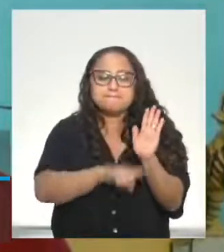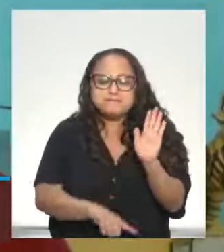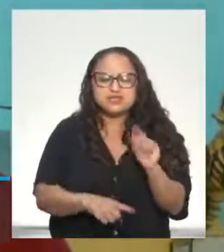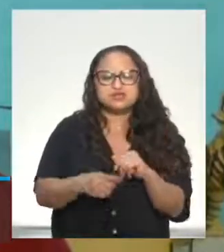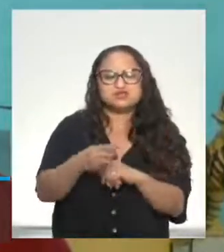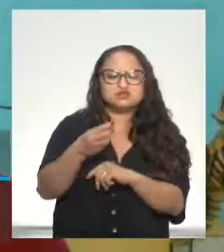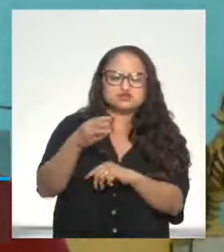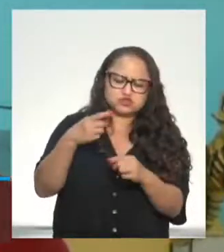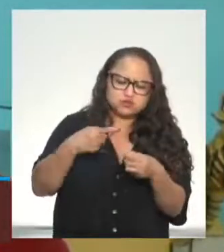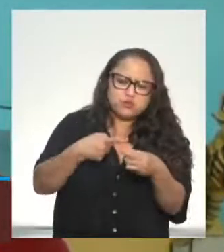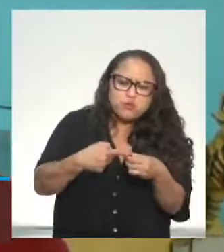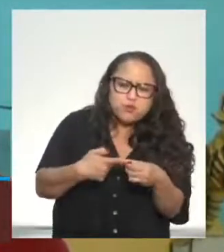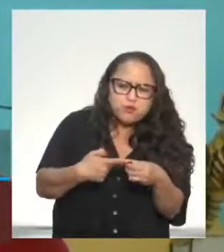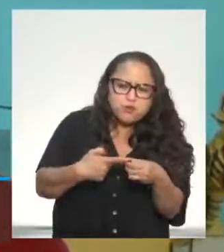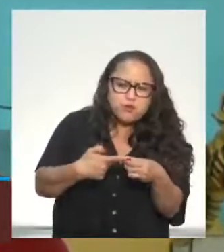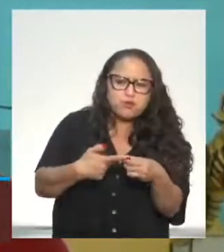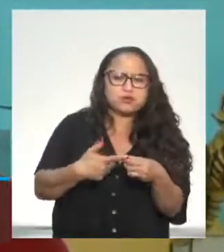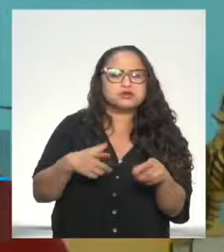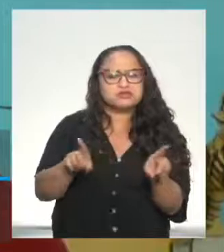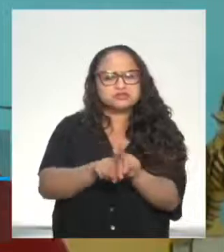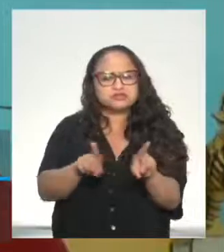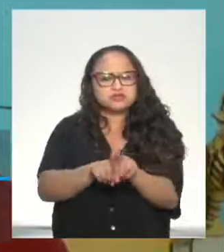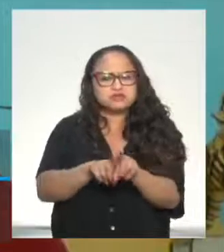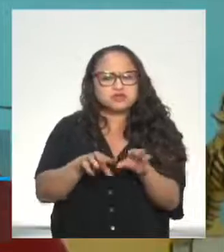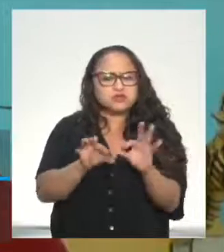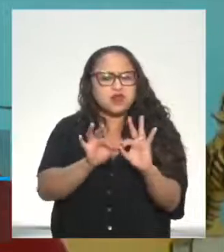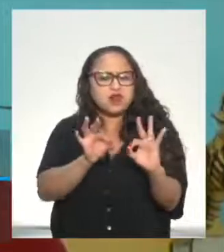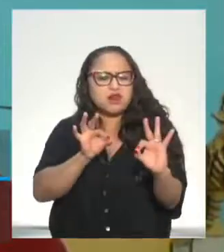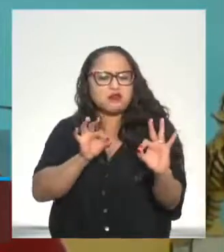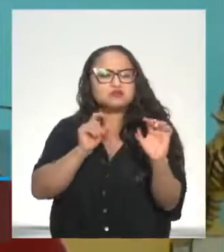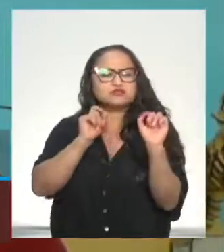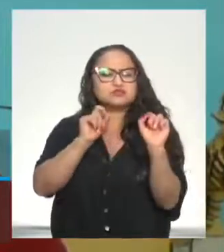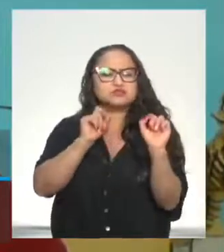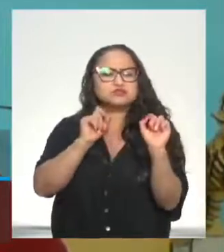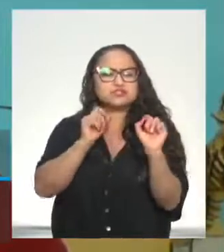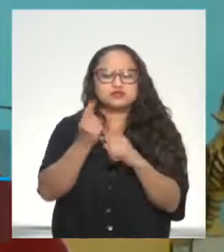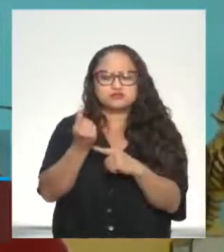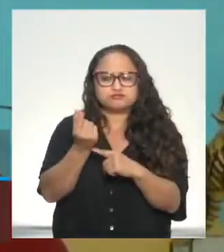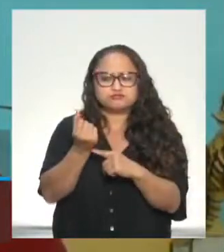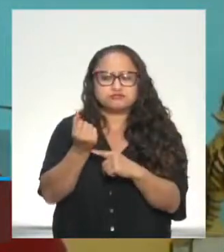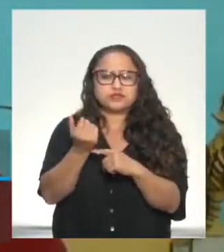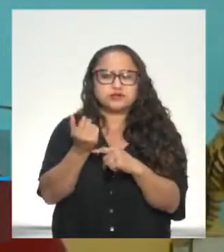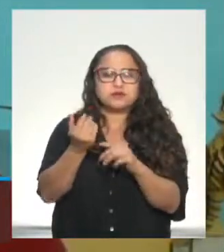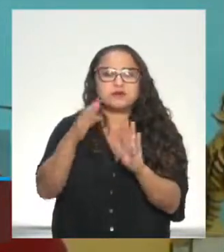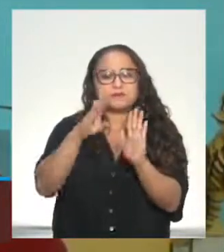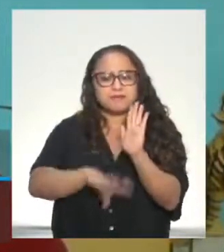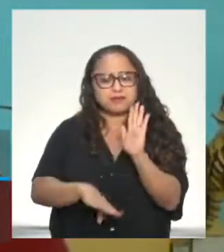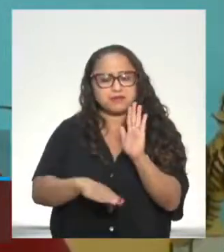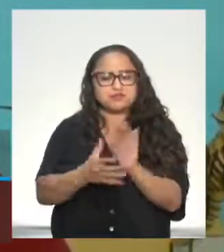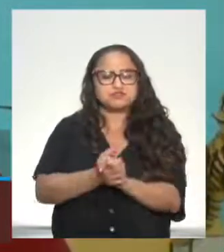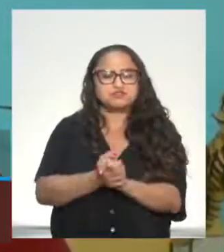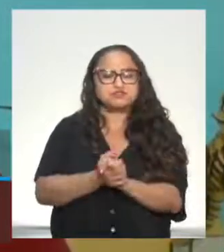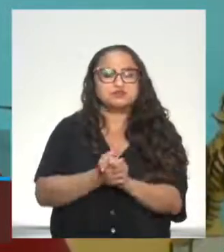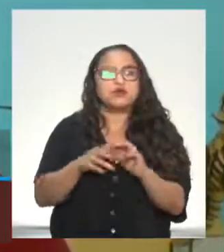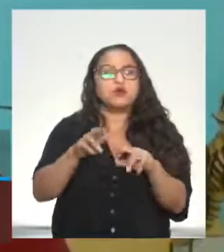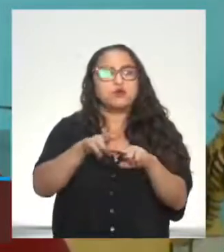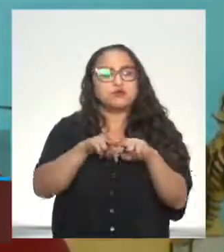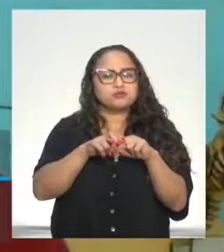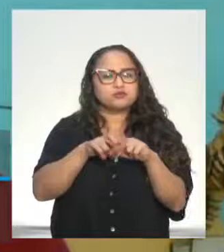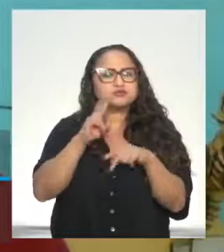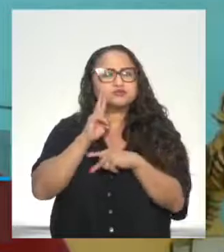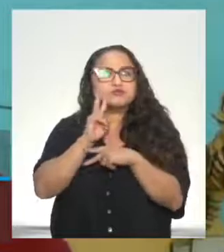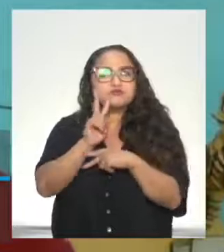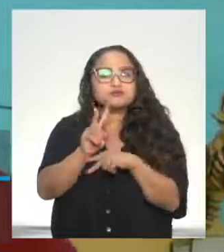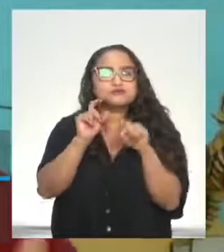dessa forma a gente consegue chegar até muito mais longe com um custo muito menor, né? Não é à toa que a gente tem visto aí